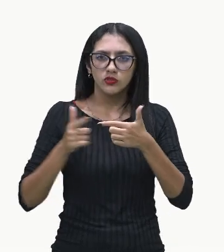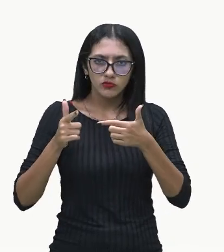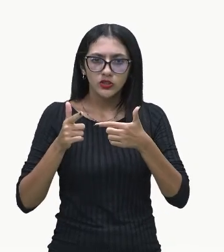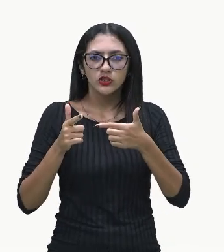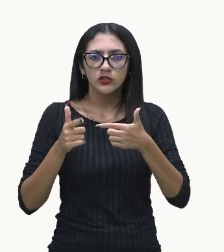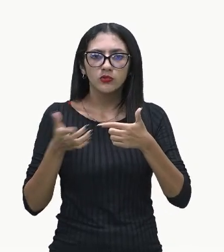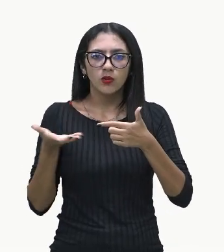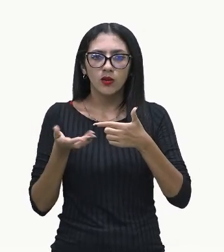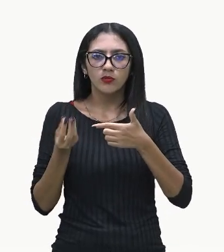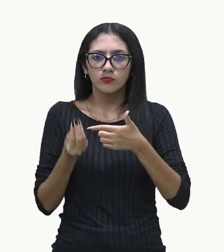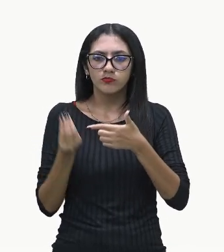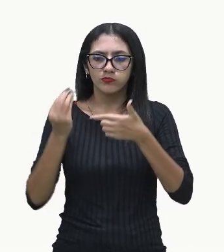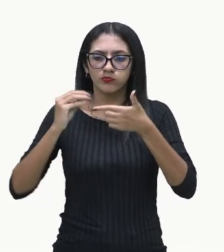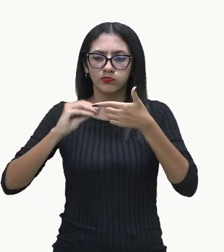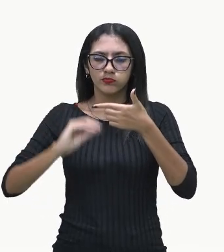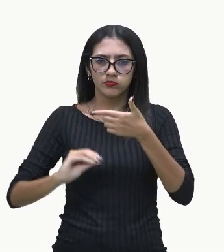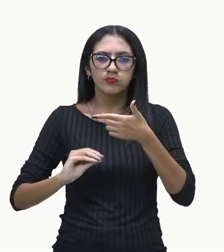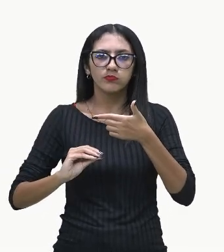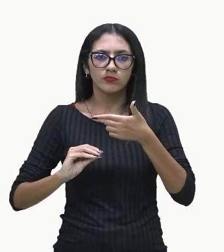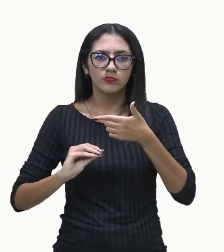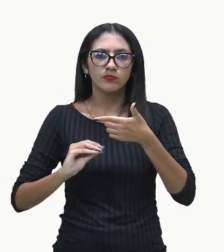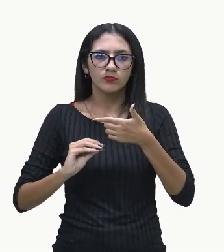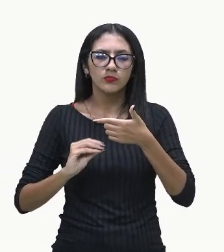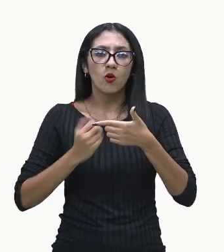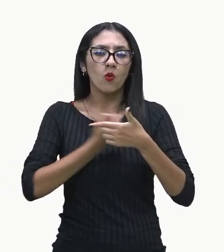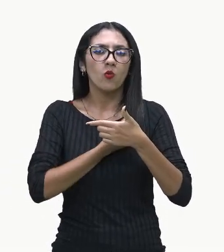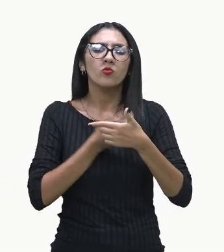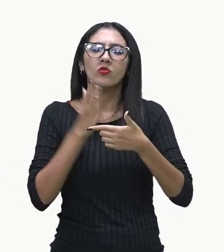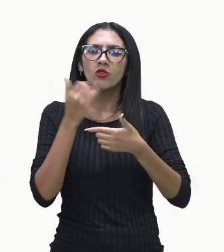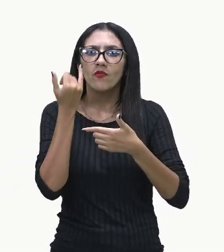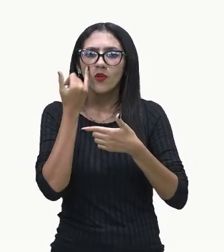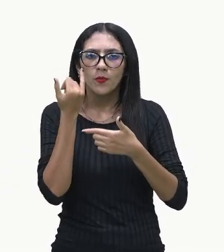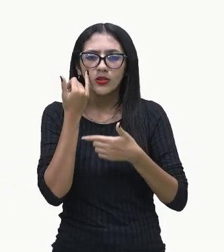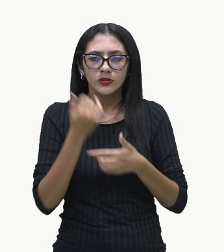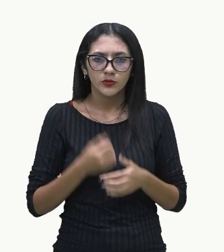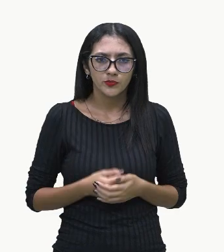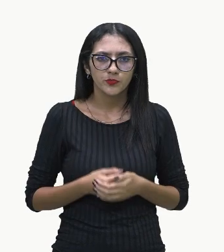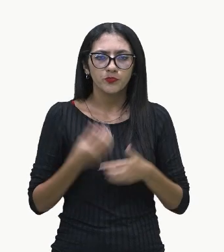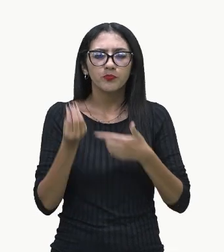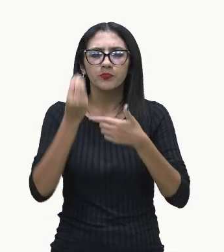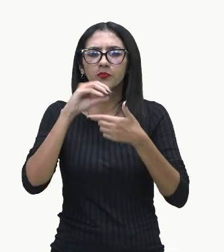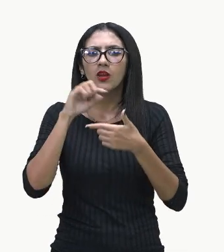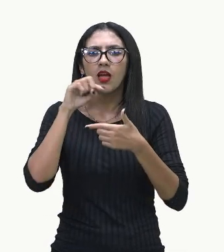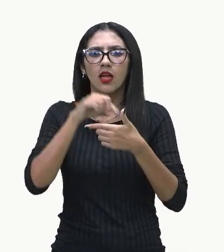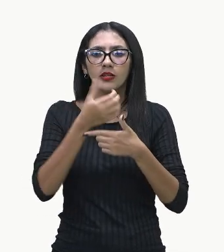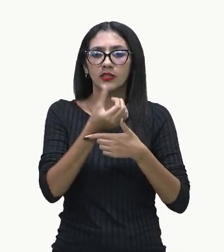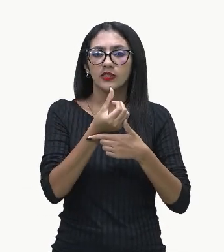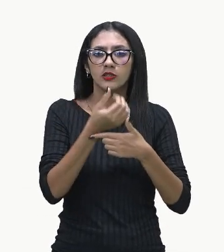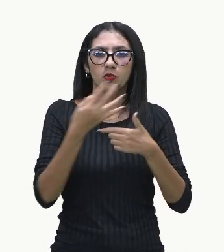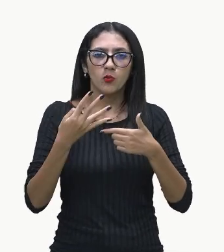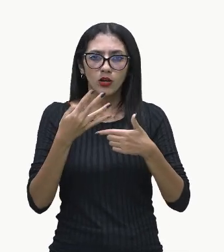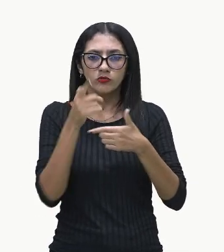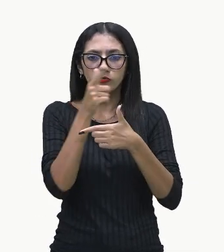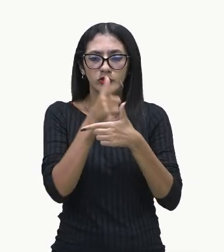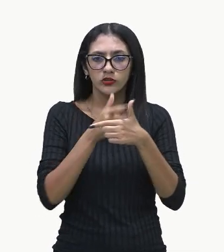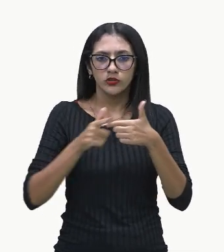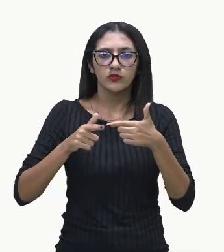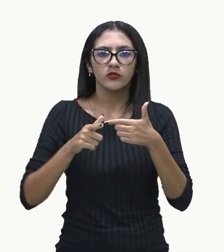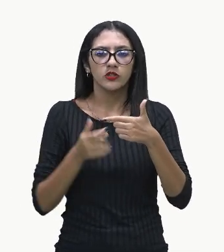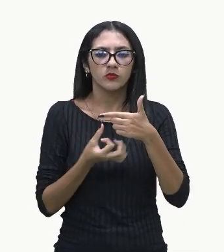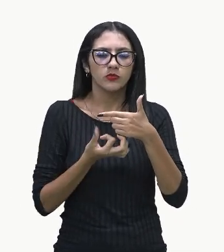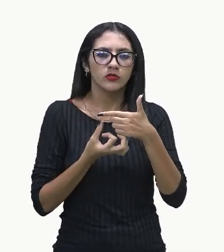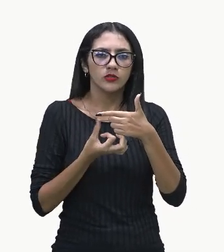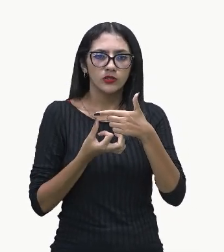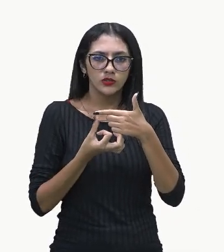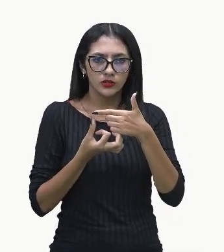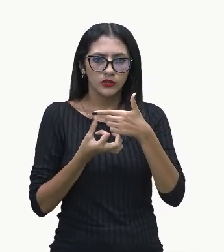vai passar dividindo o número que já está lá. Qual é o número que está lá? É o 64. Então, o 16